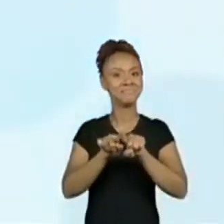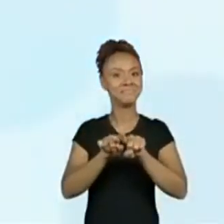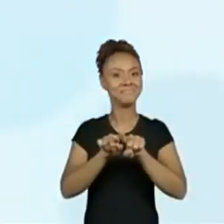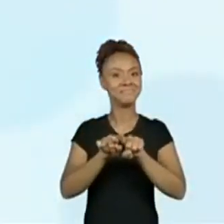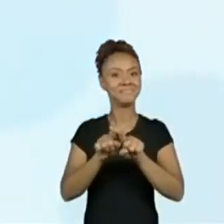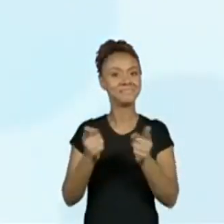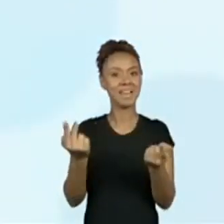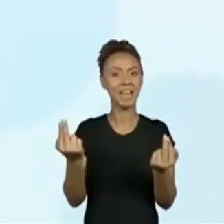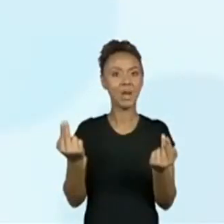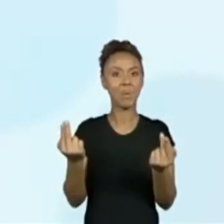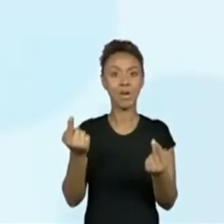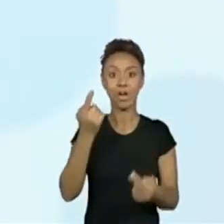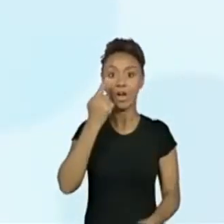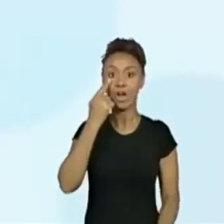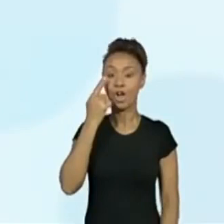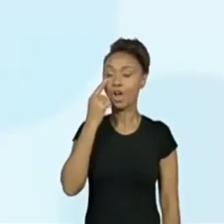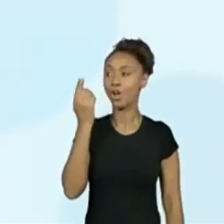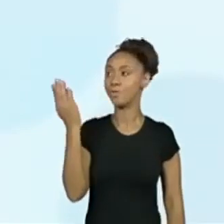Lê.